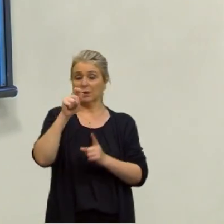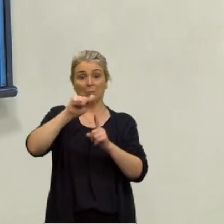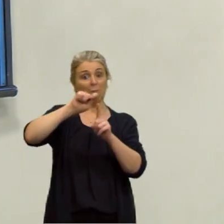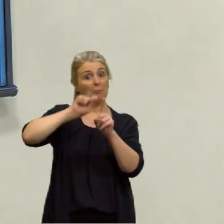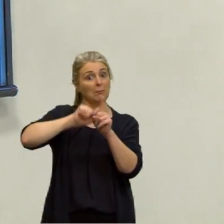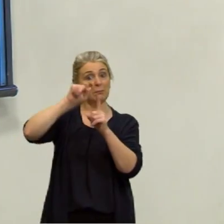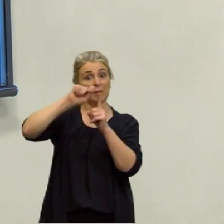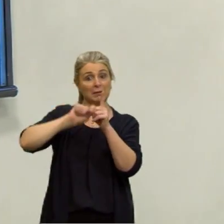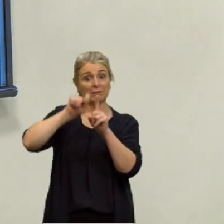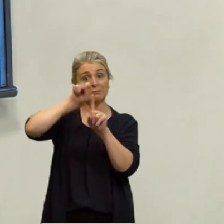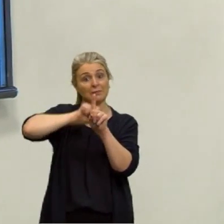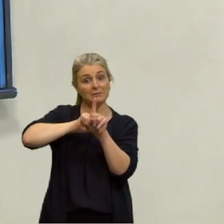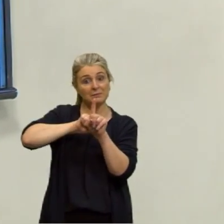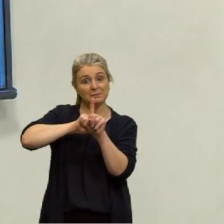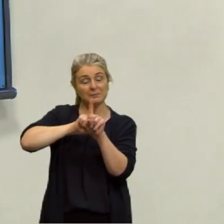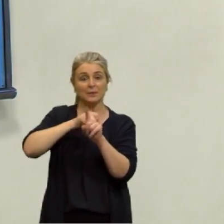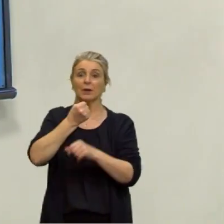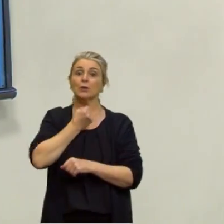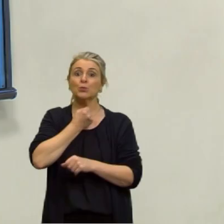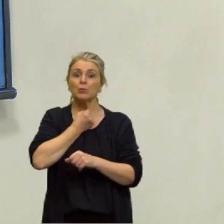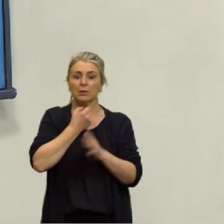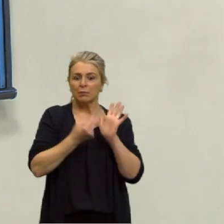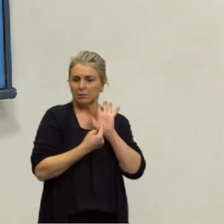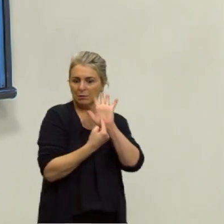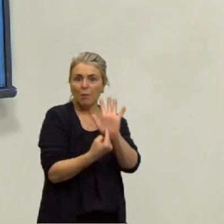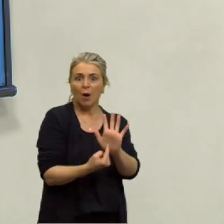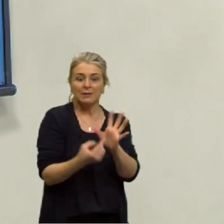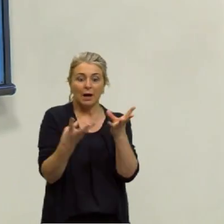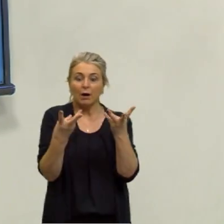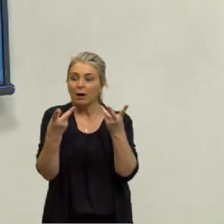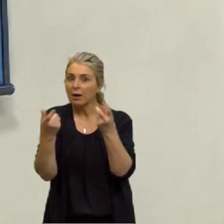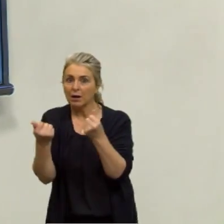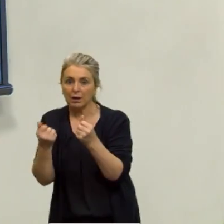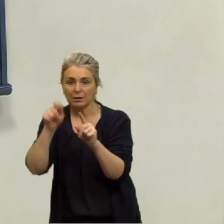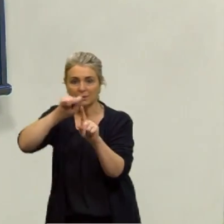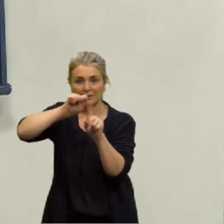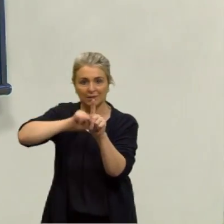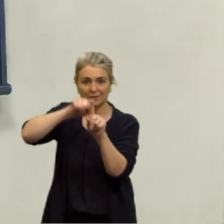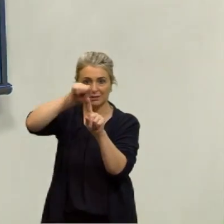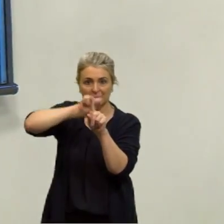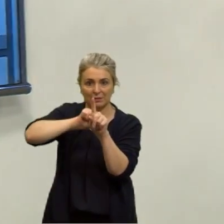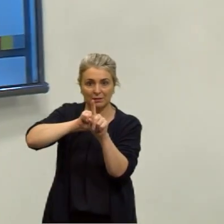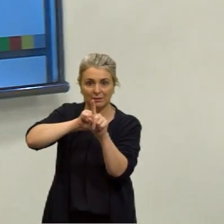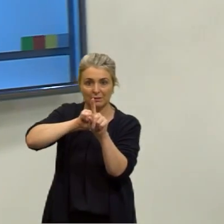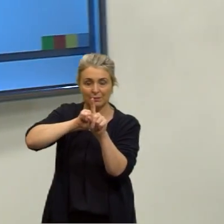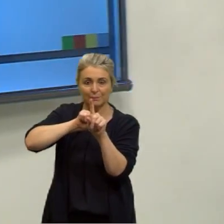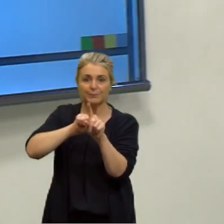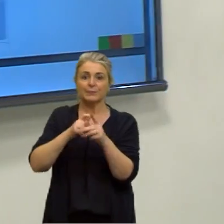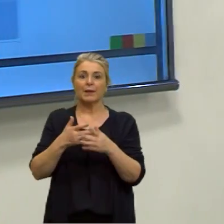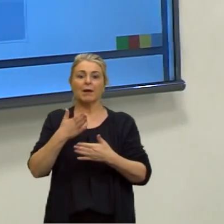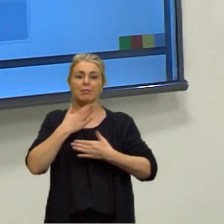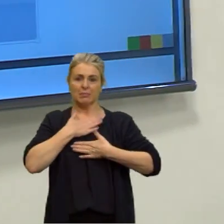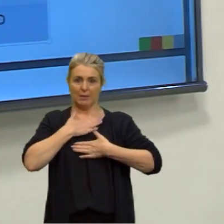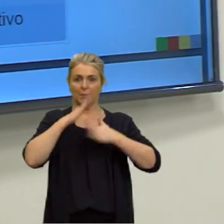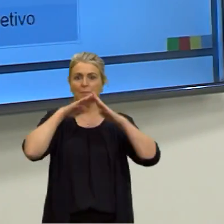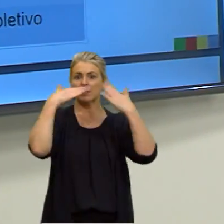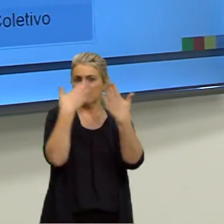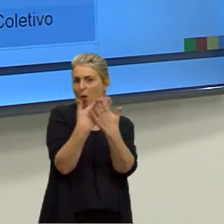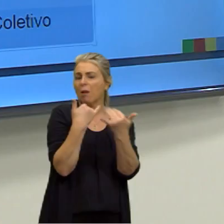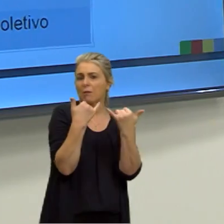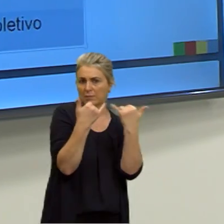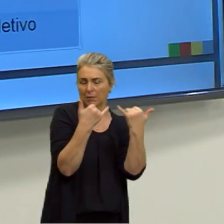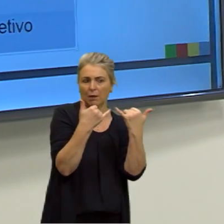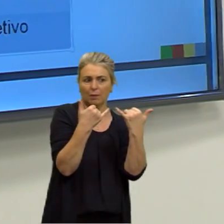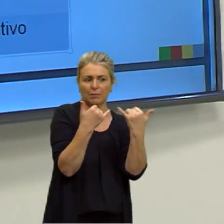então a gente vai ter o número para indicar aquela quantidade é a mesma coisa de dizer assim a na minha escola eu